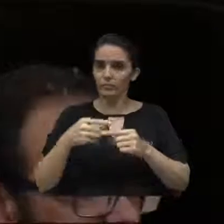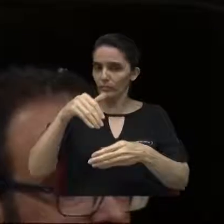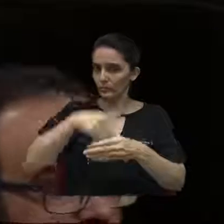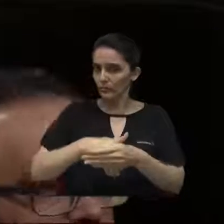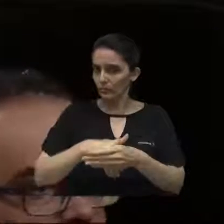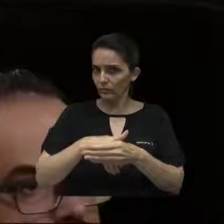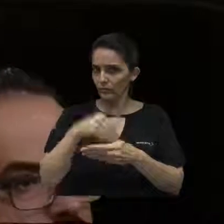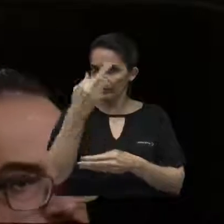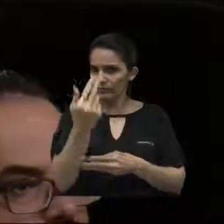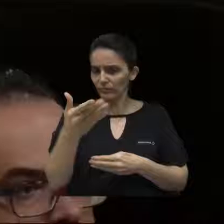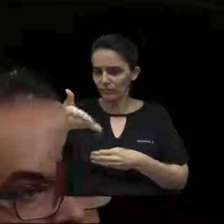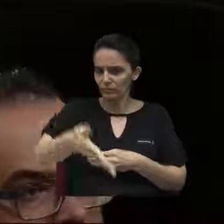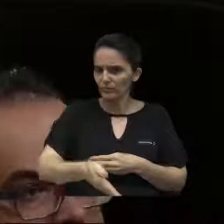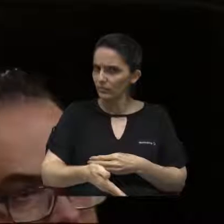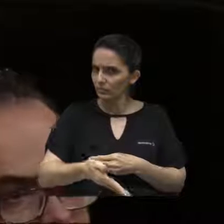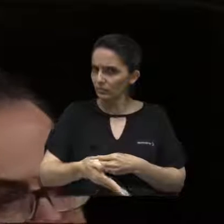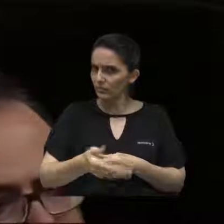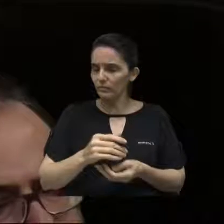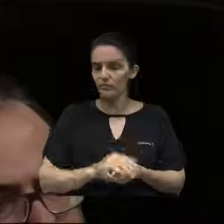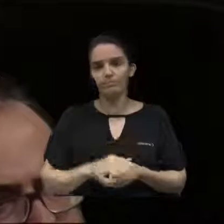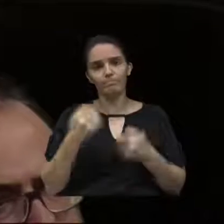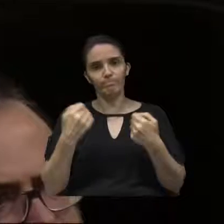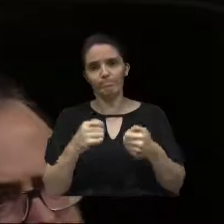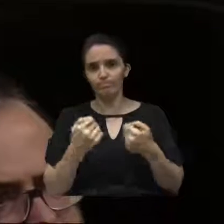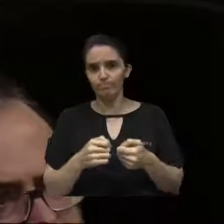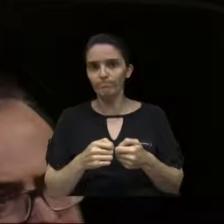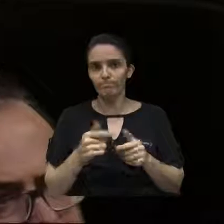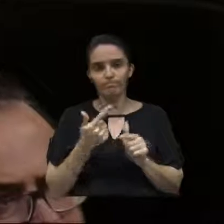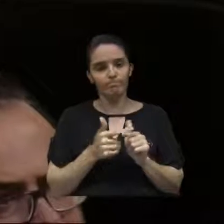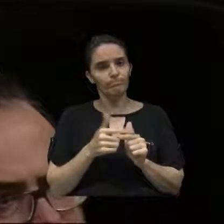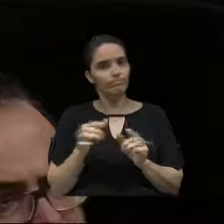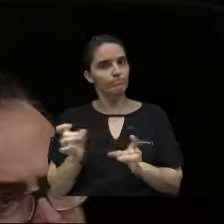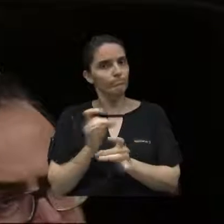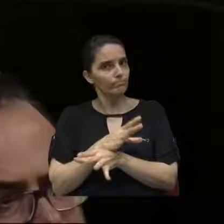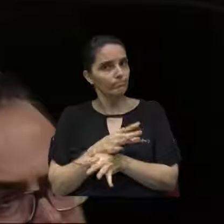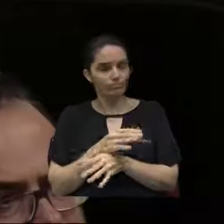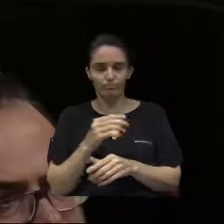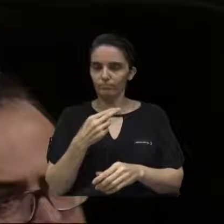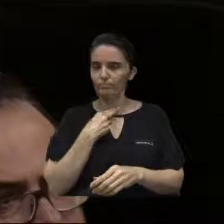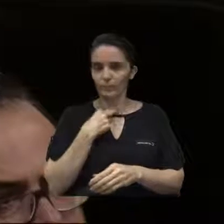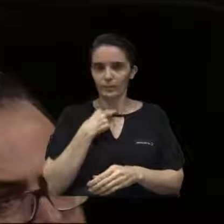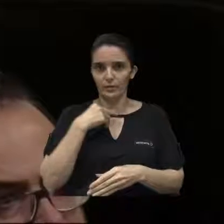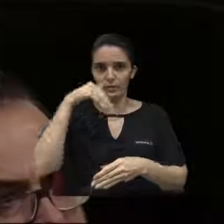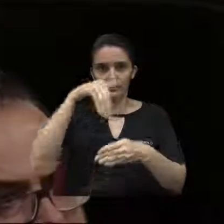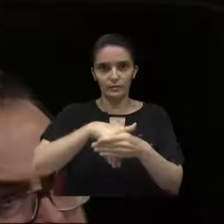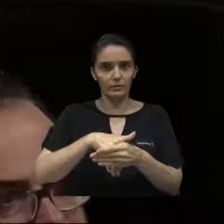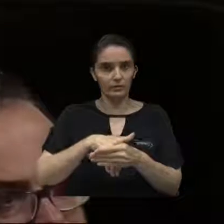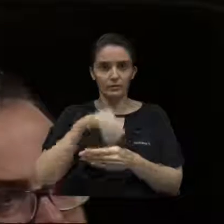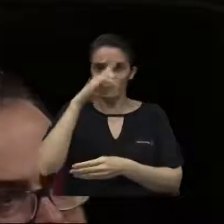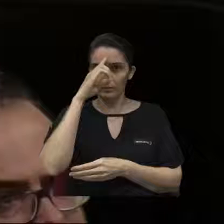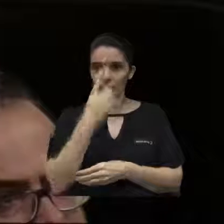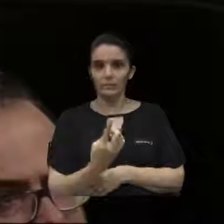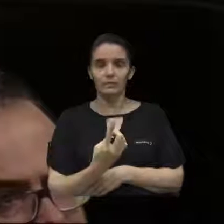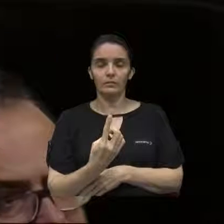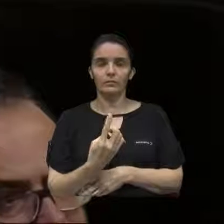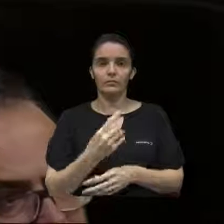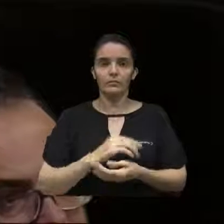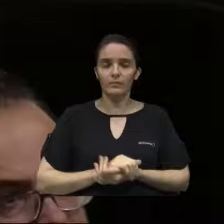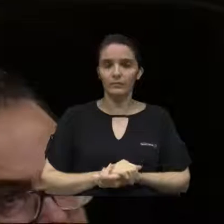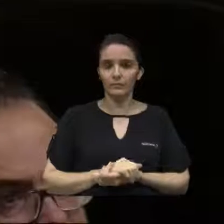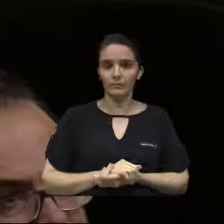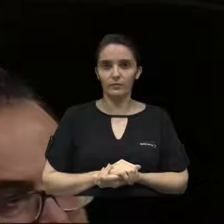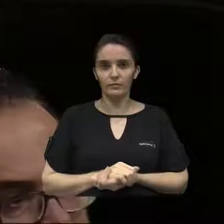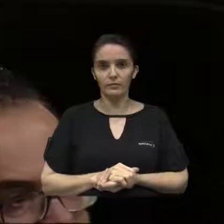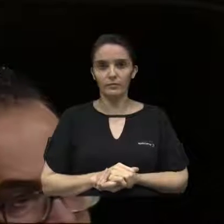condições, já que é difícil, então tem que sanar os problemas, que nós não podemos votar com dúvida. Porque se nós estamos aqui é para fazer a